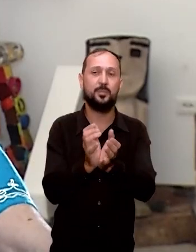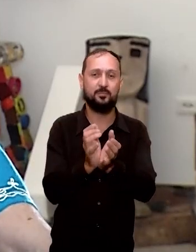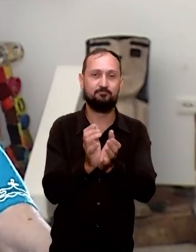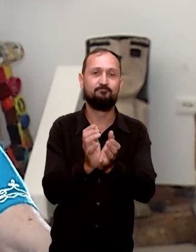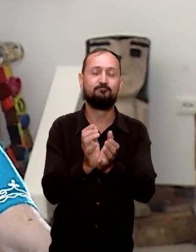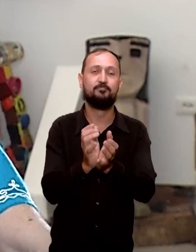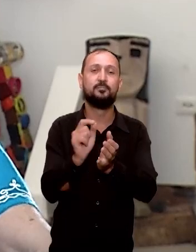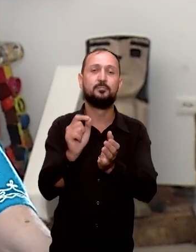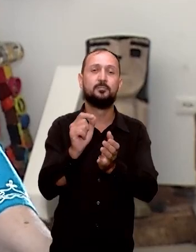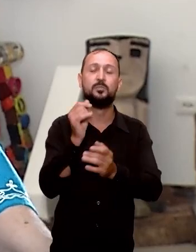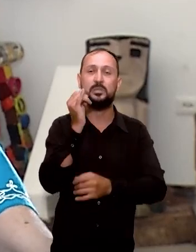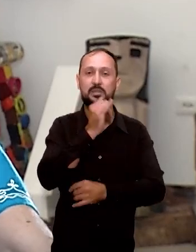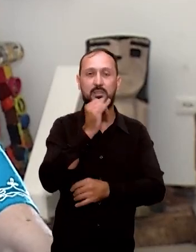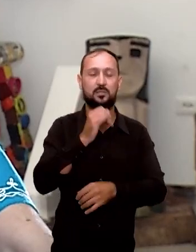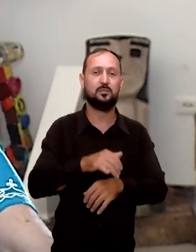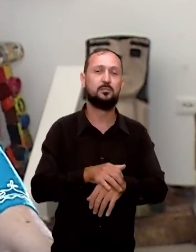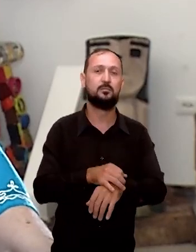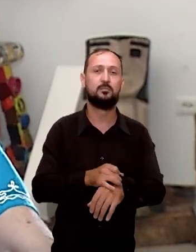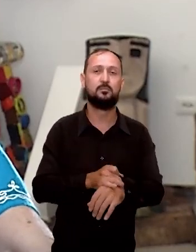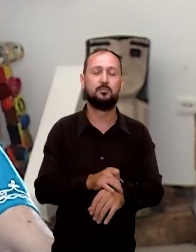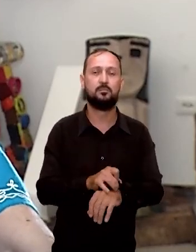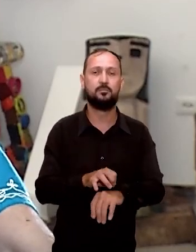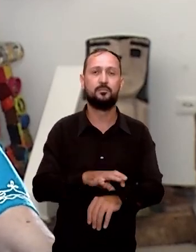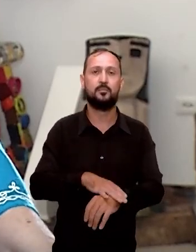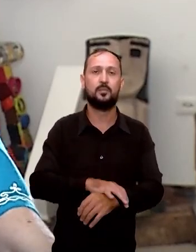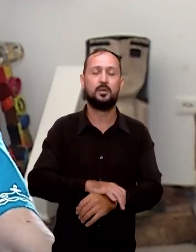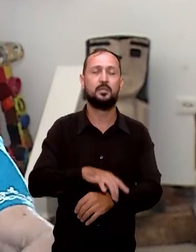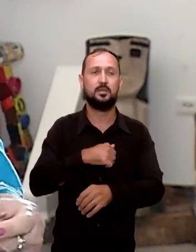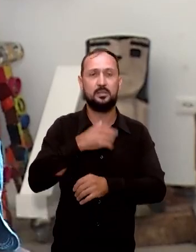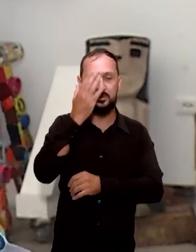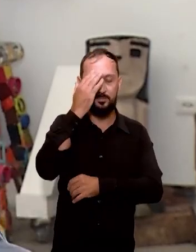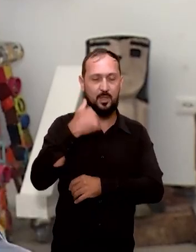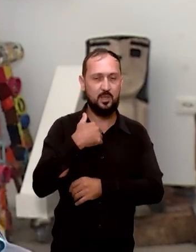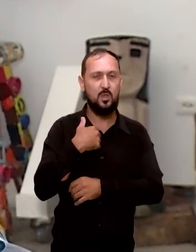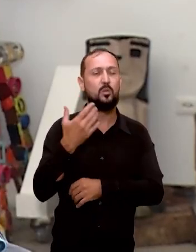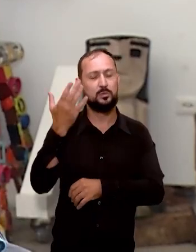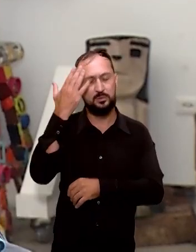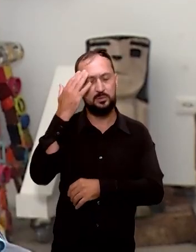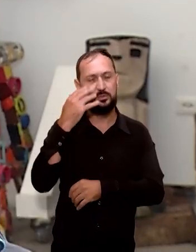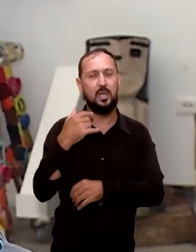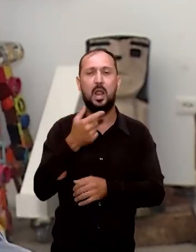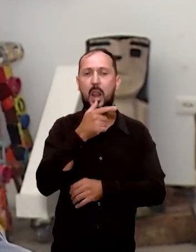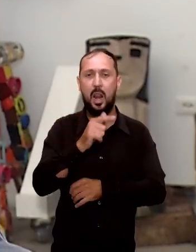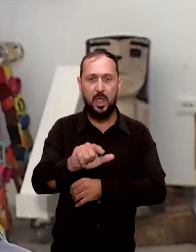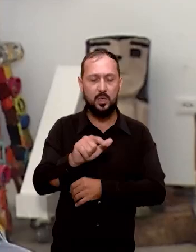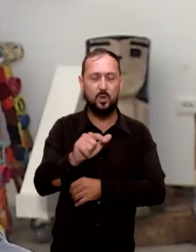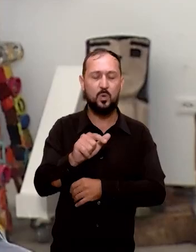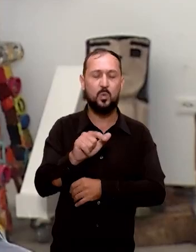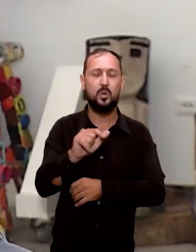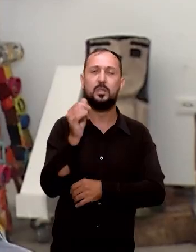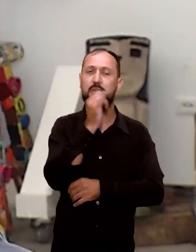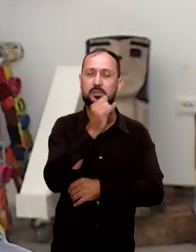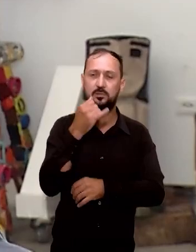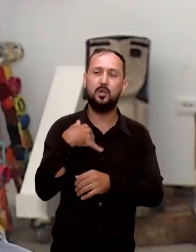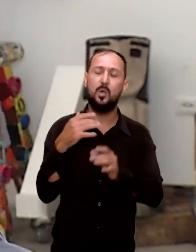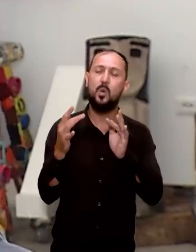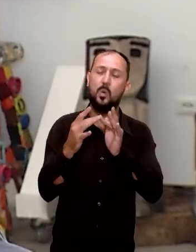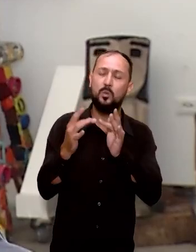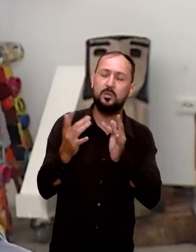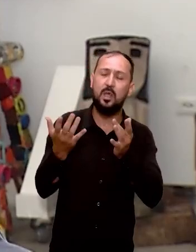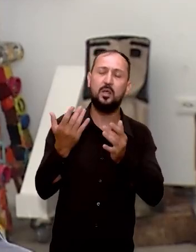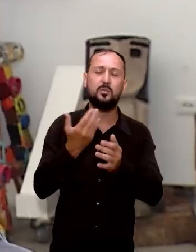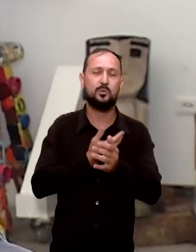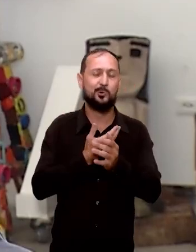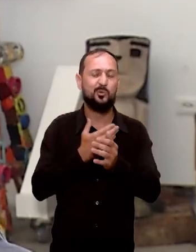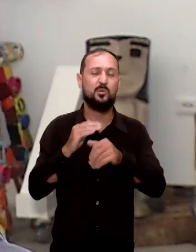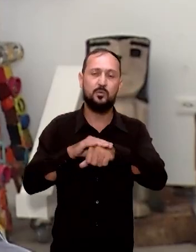grupo para o italiano. Aí eles sabiam que eu falava italiano, aí eu falei com esse grupo, fiz